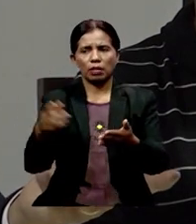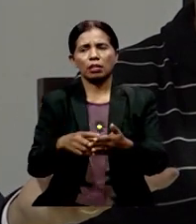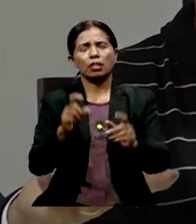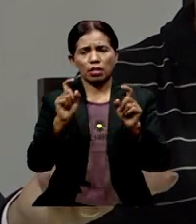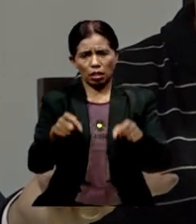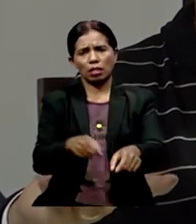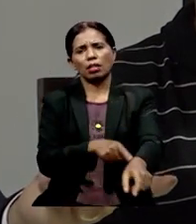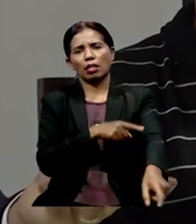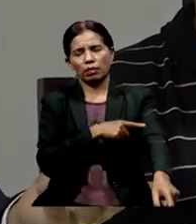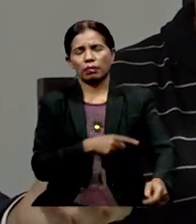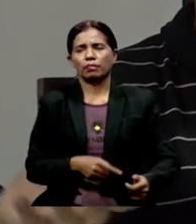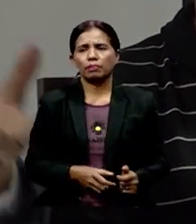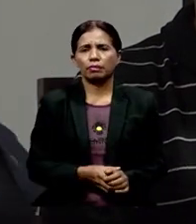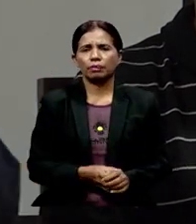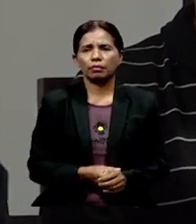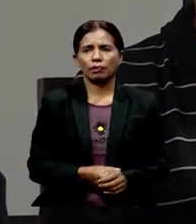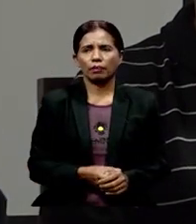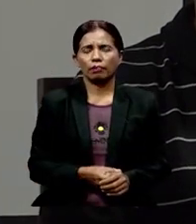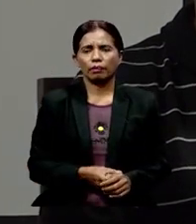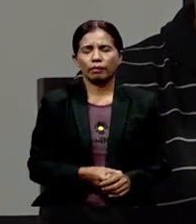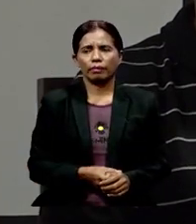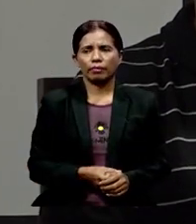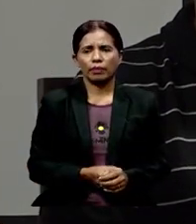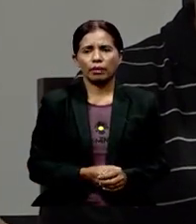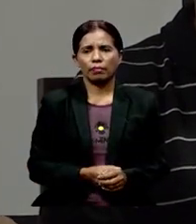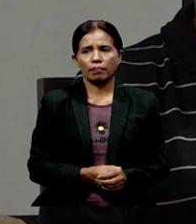clear. Então,